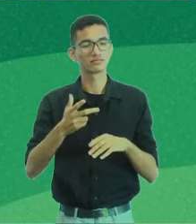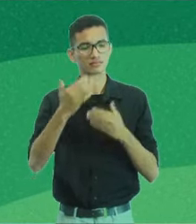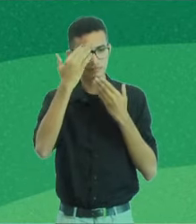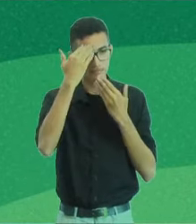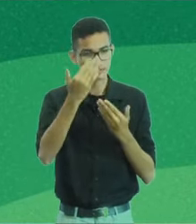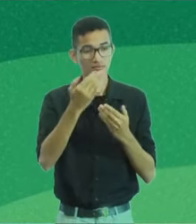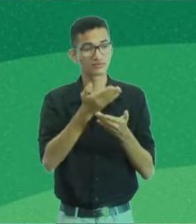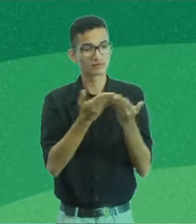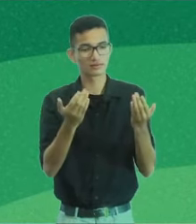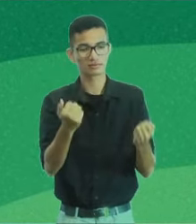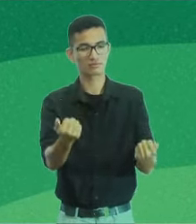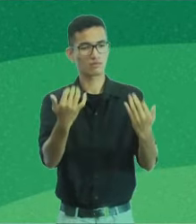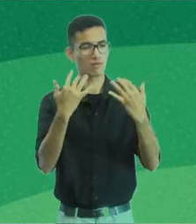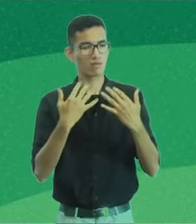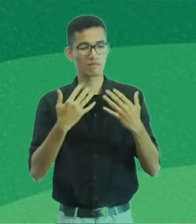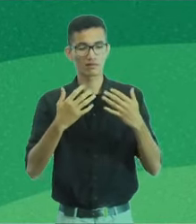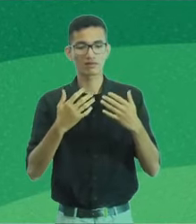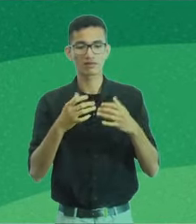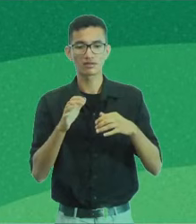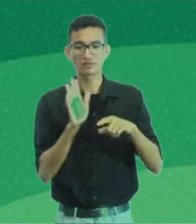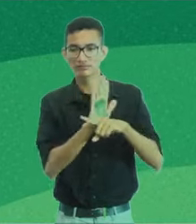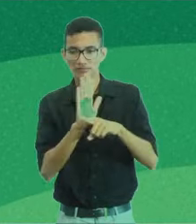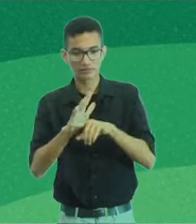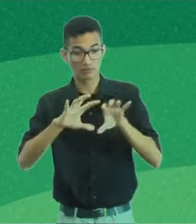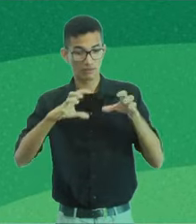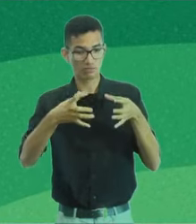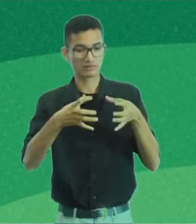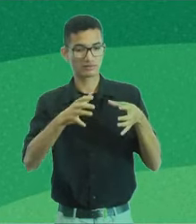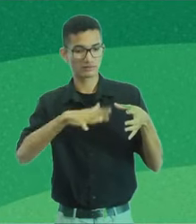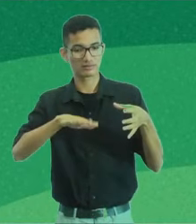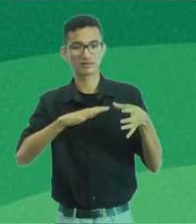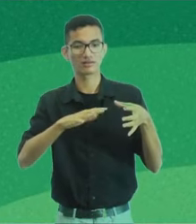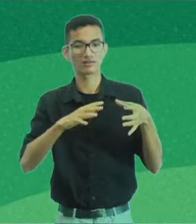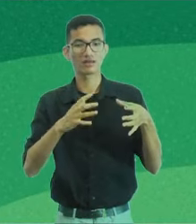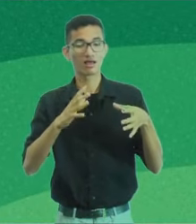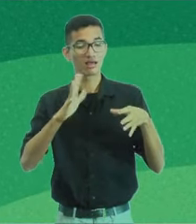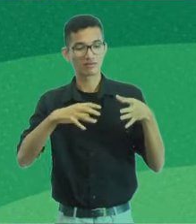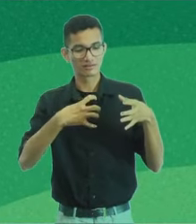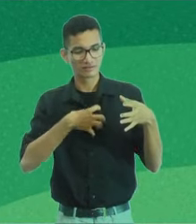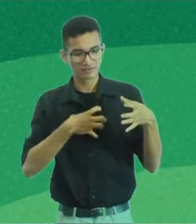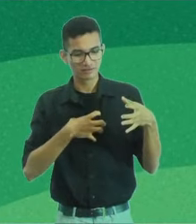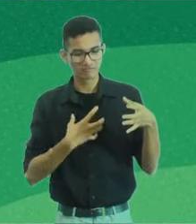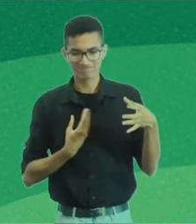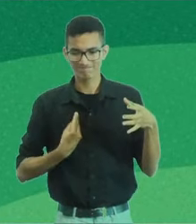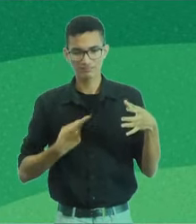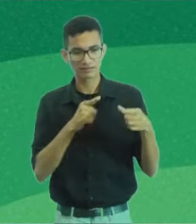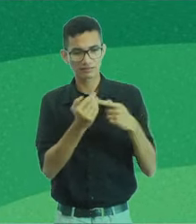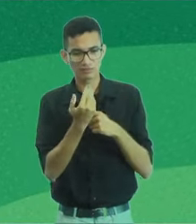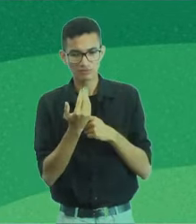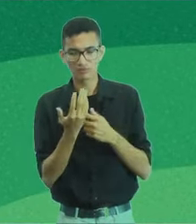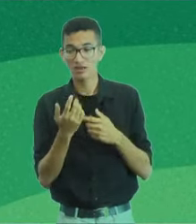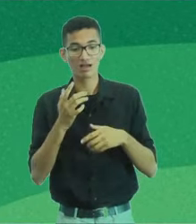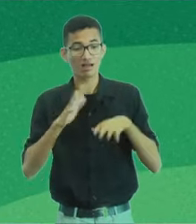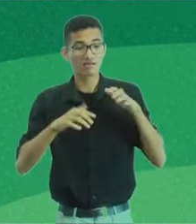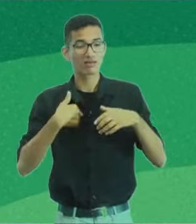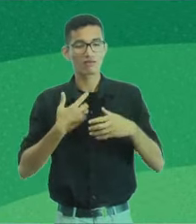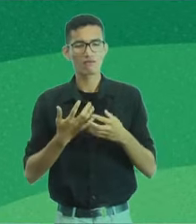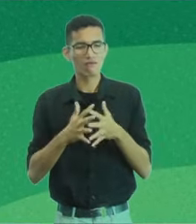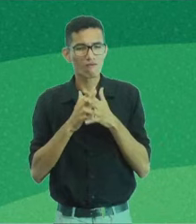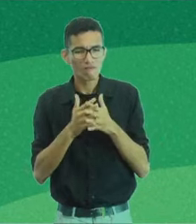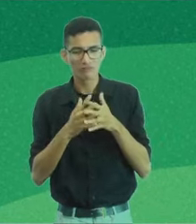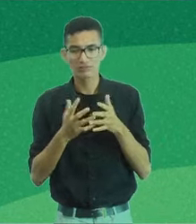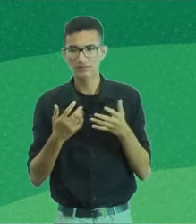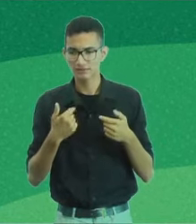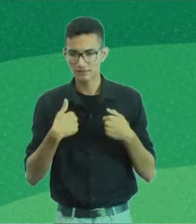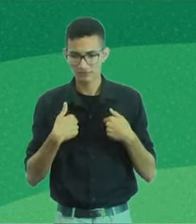fazerem essa comunidade que muitas vezes dá razão a minha própria existência essa às vezes eu me confundo com a própria